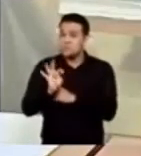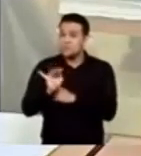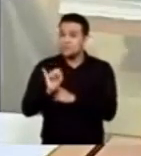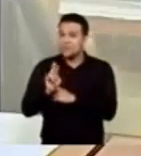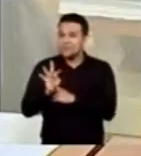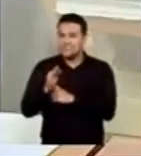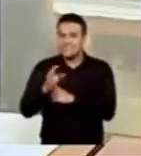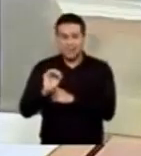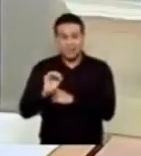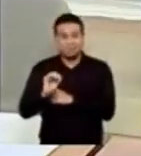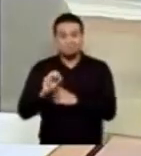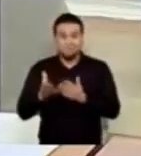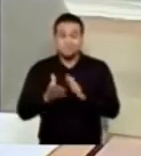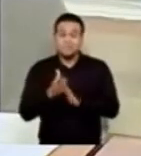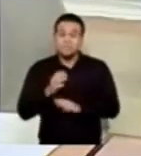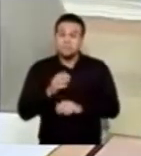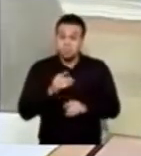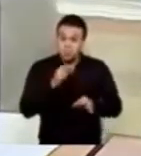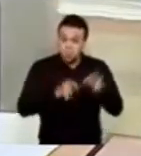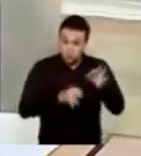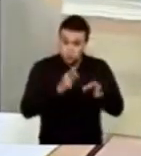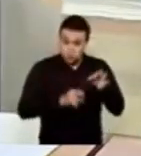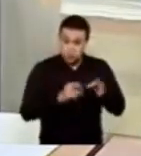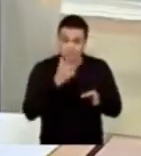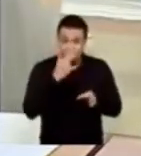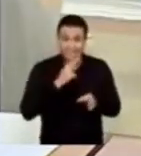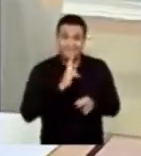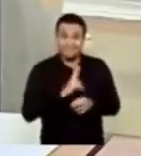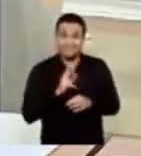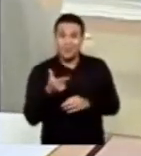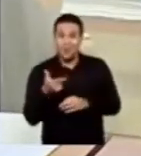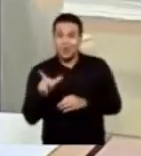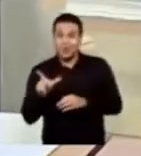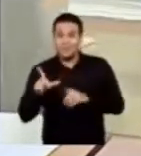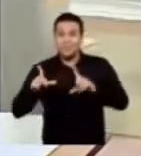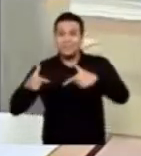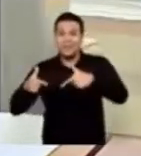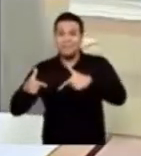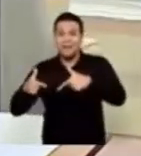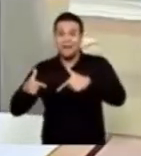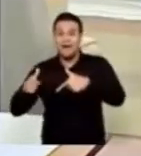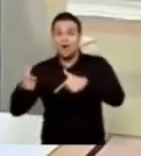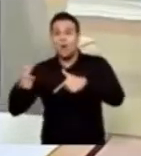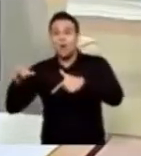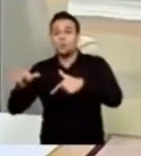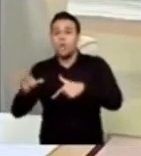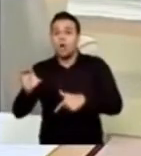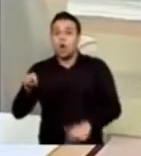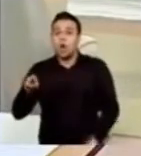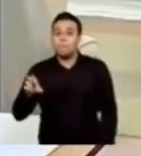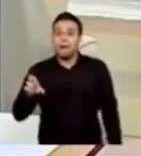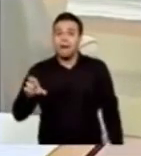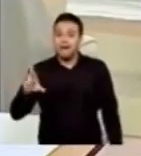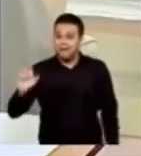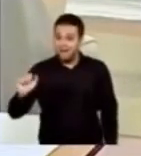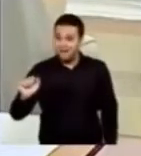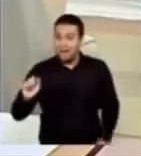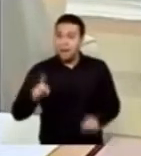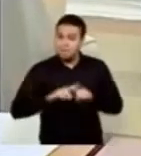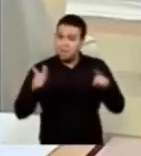Razoável. O juiz vai responder numa outra comarca. Só que agora isso está, virou lei também